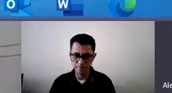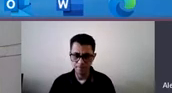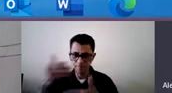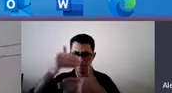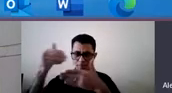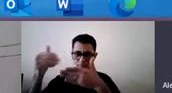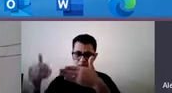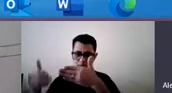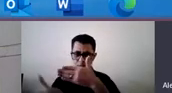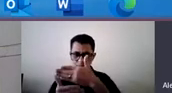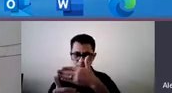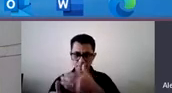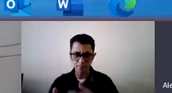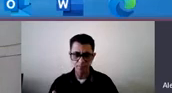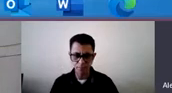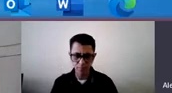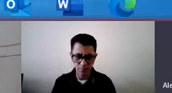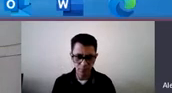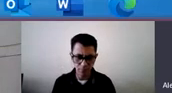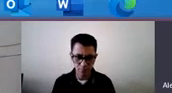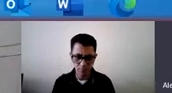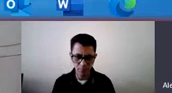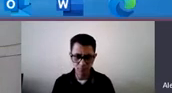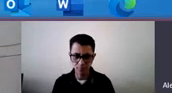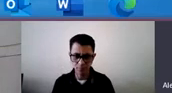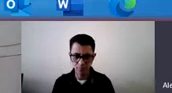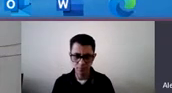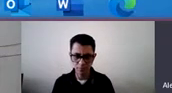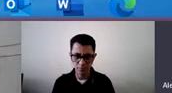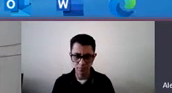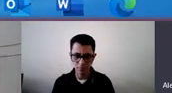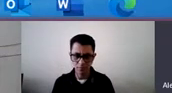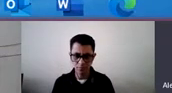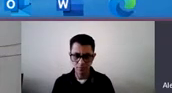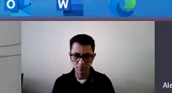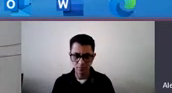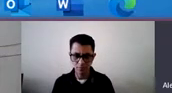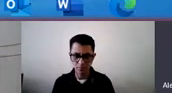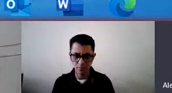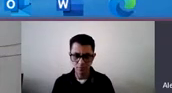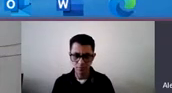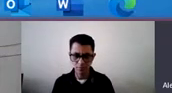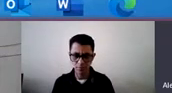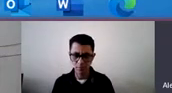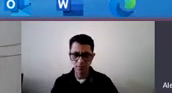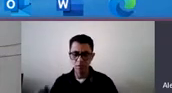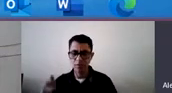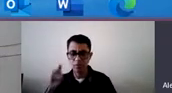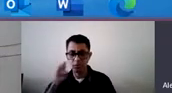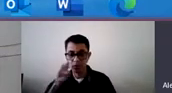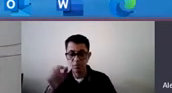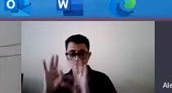Vou passando para você. Coloquei no 11. Tá certo. Tá, eu vou ver se eu consigo abrir a câmera